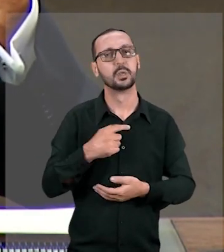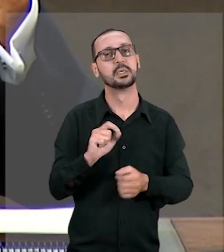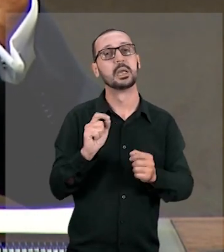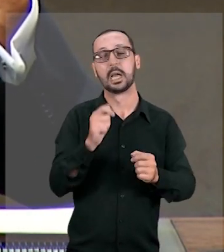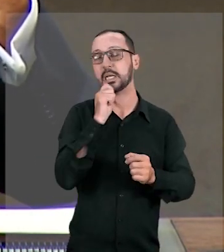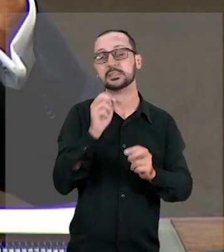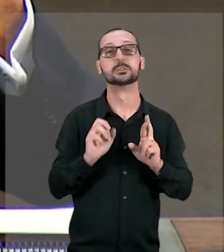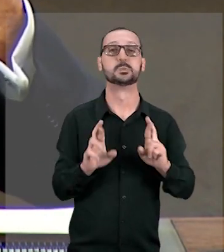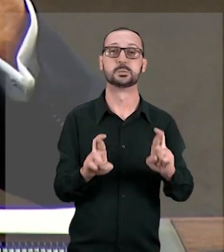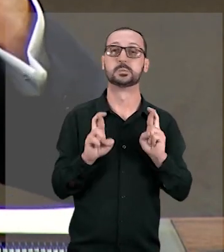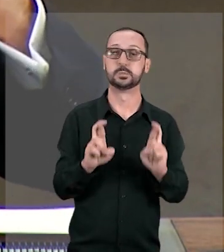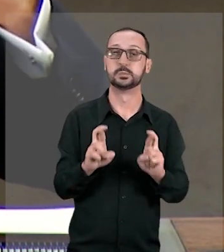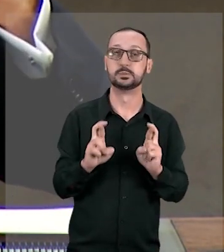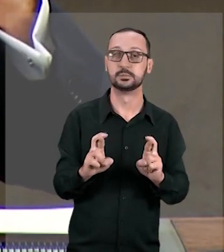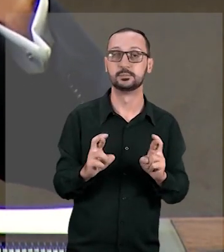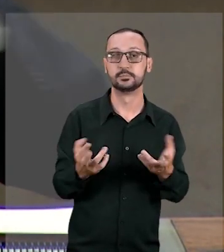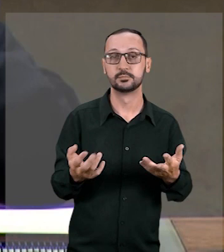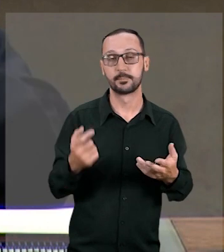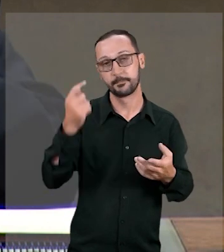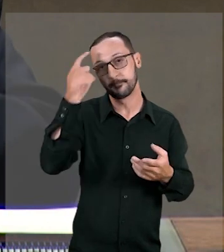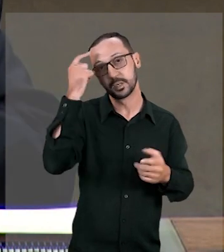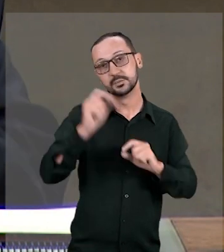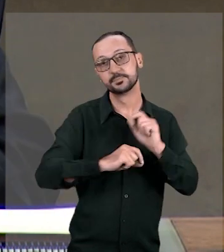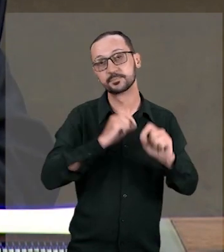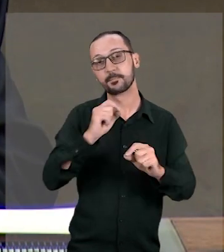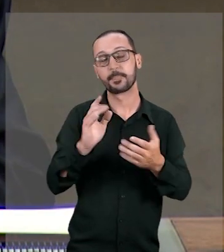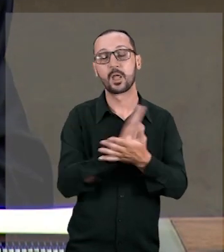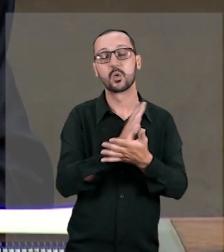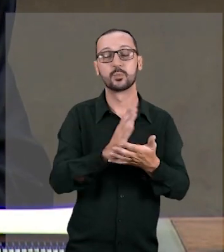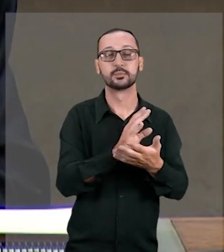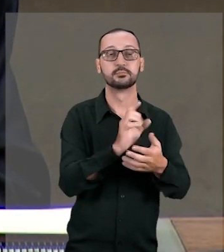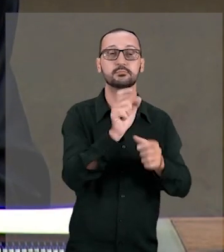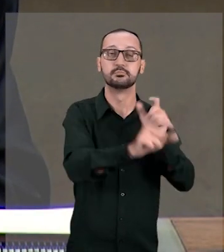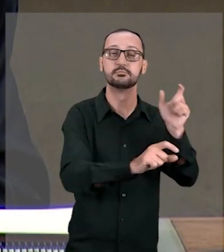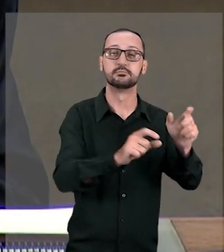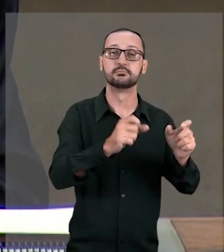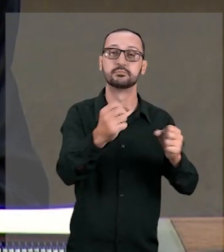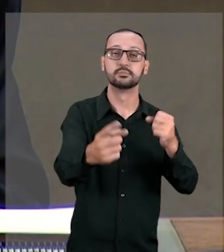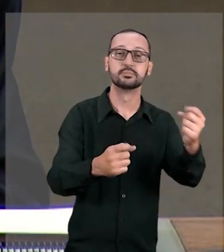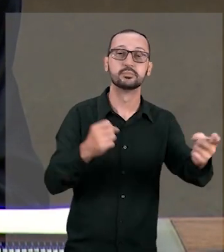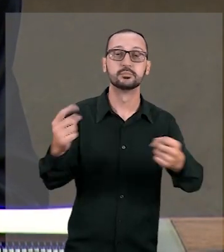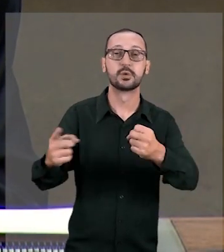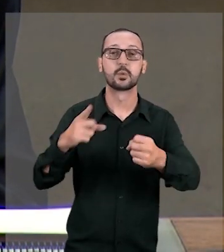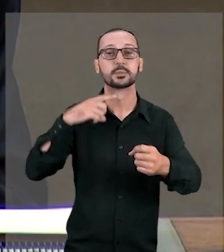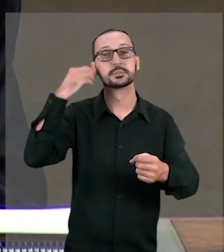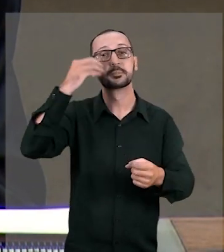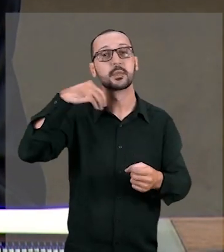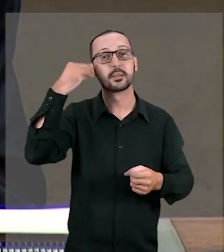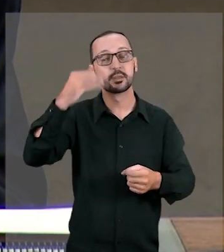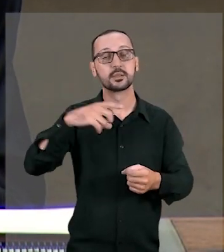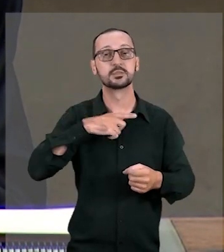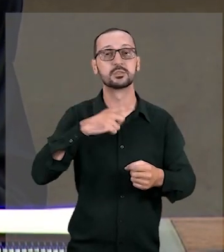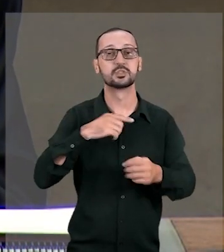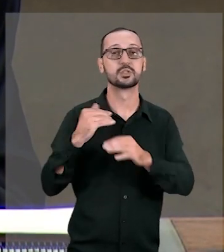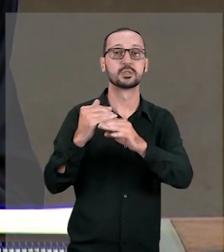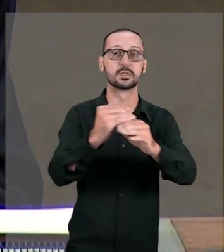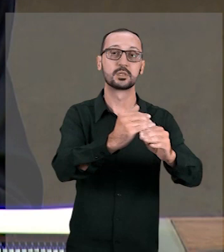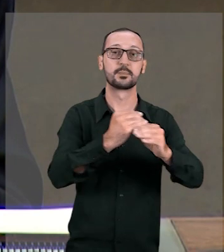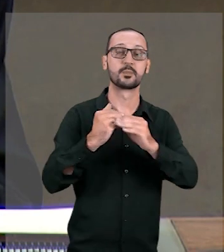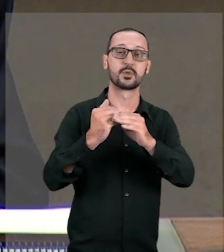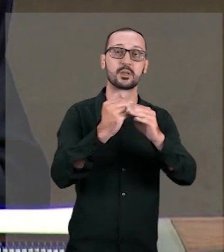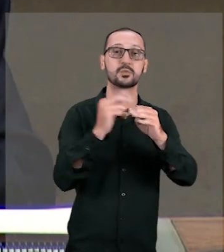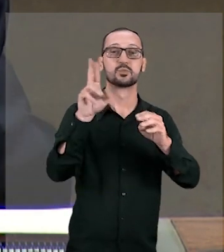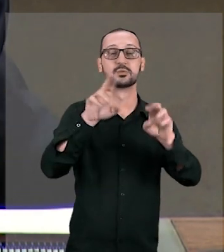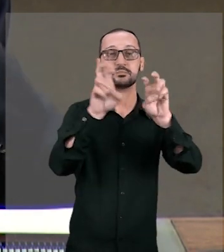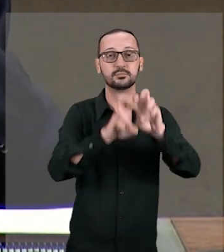cultivo. E acho que é possível. E há algumas experiências interessantes de democracia